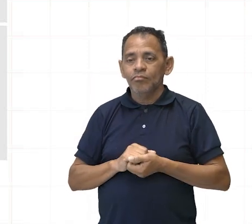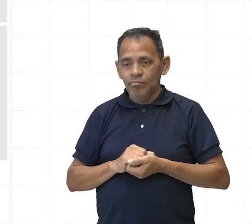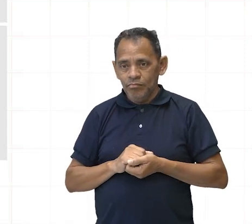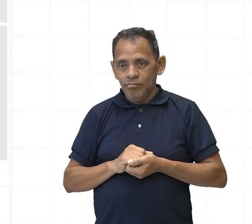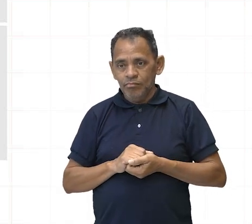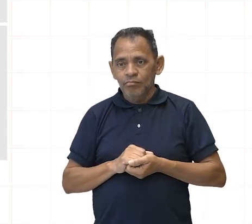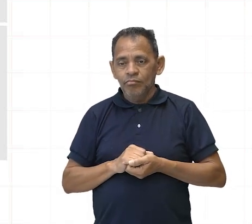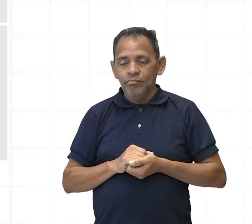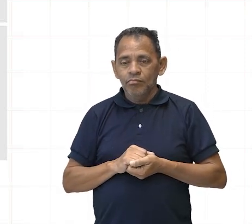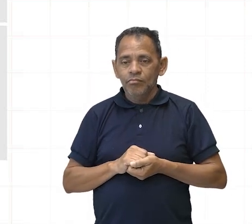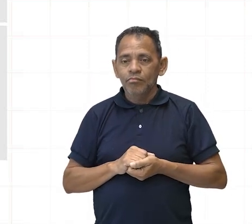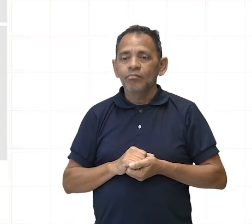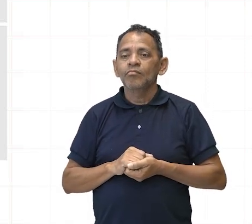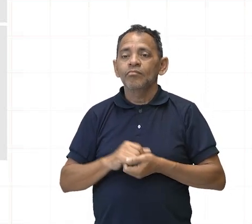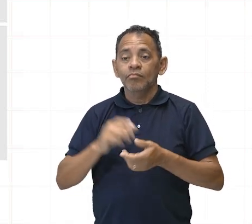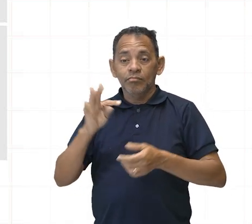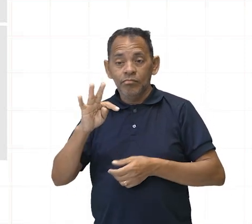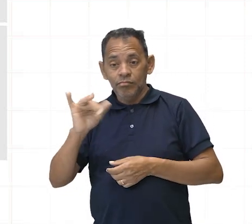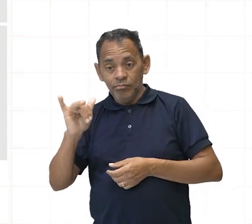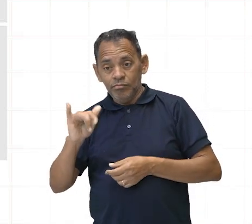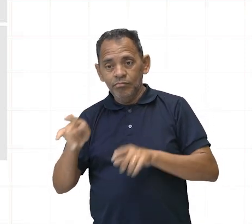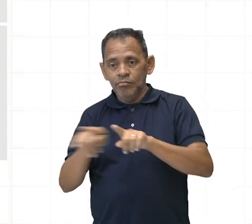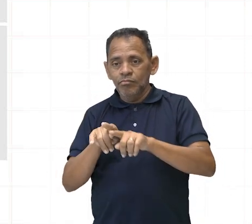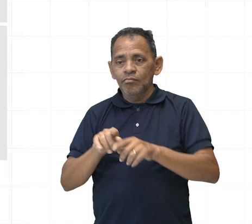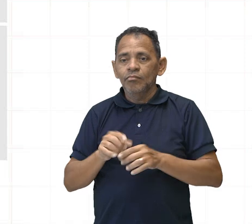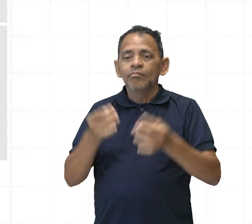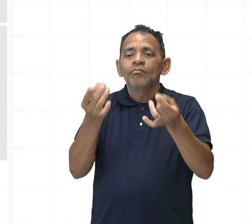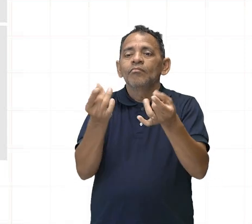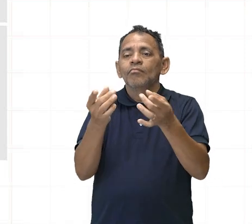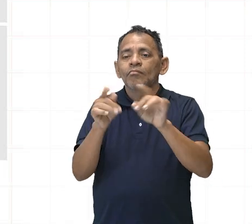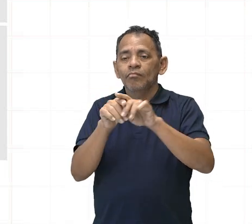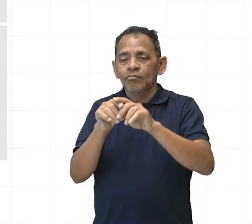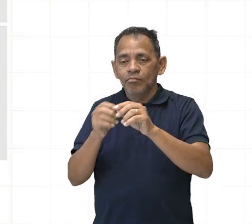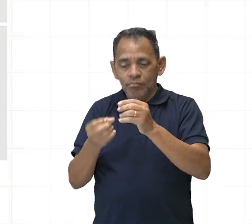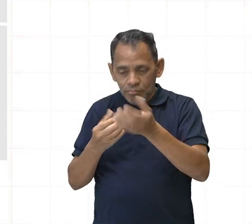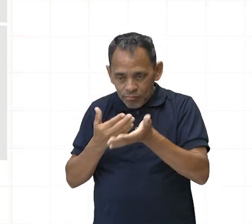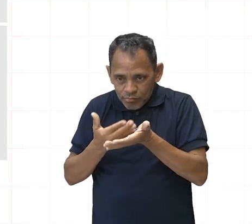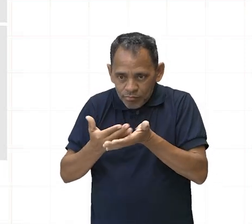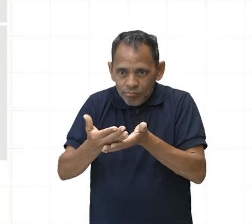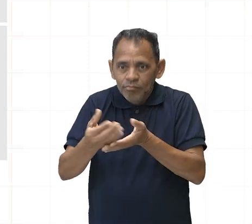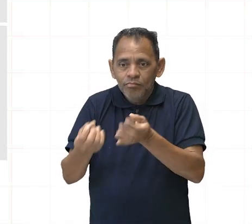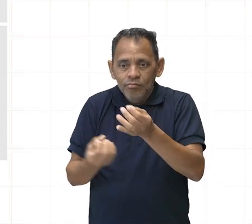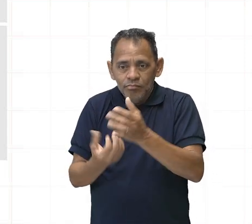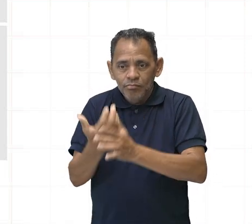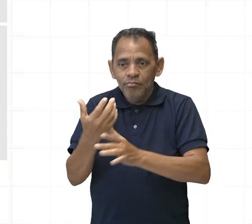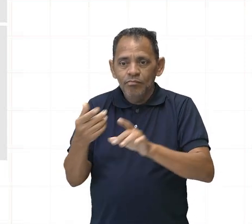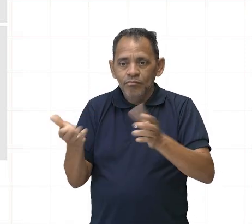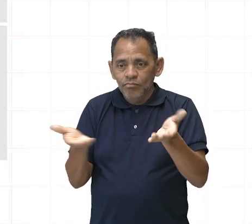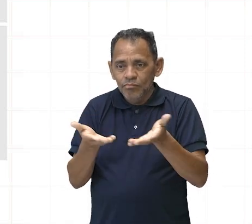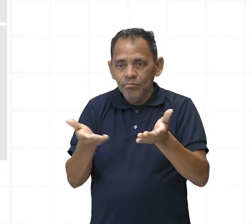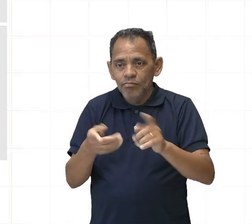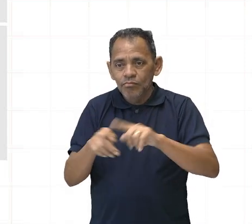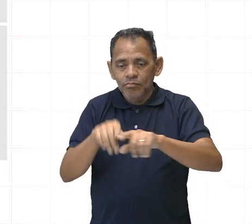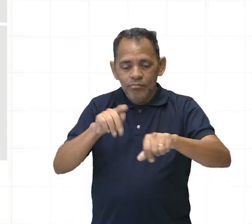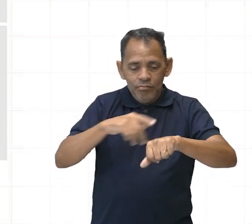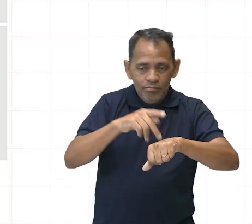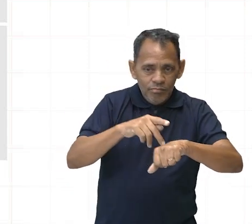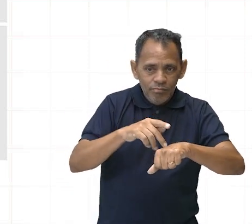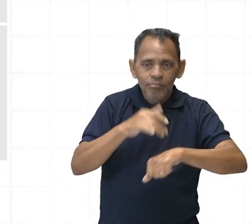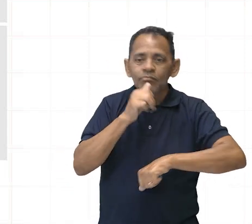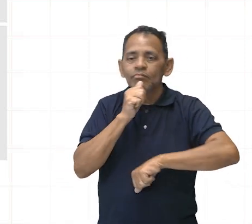móvel, gente, os mercados emergentes, tá? Por que mercados emergentes? Porque são países que ainda